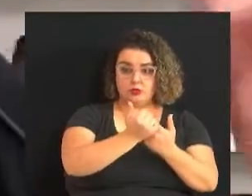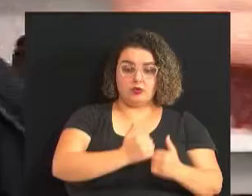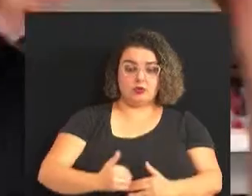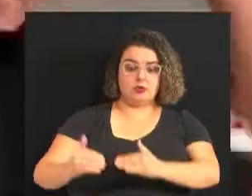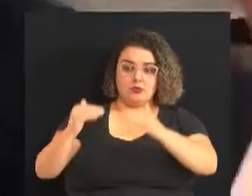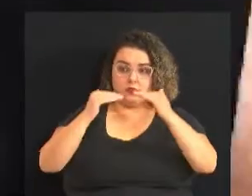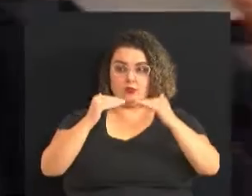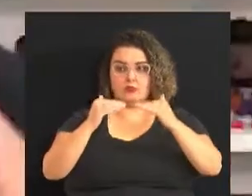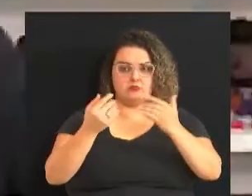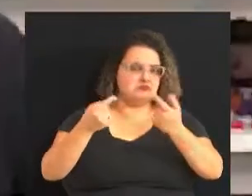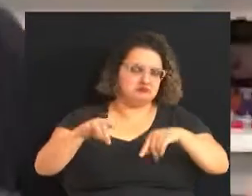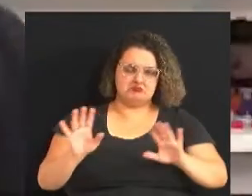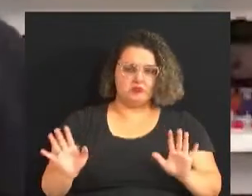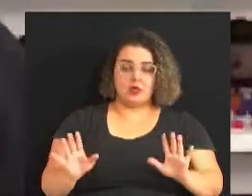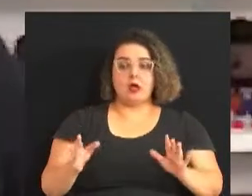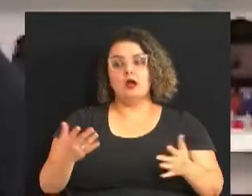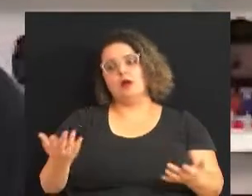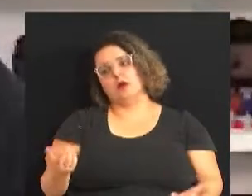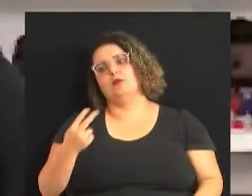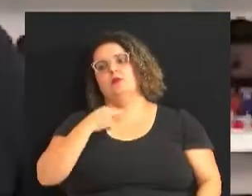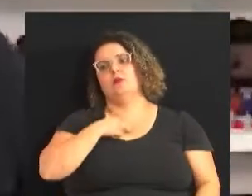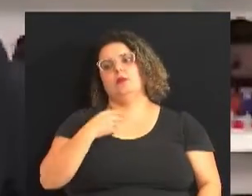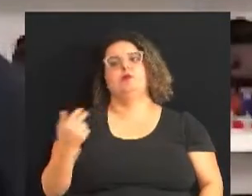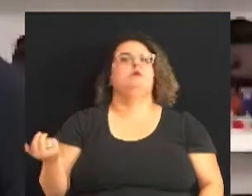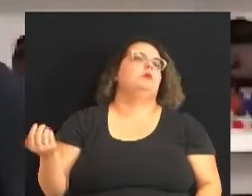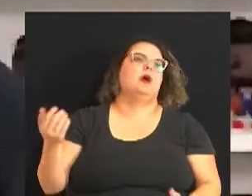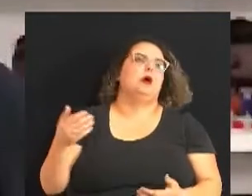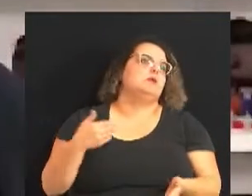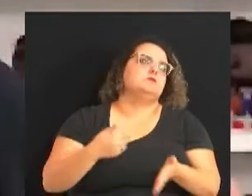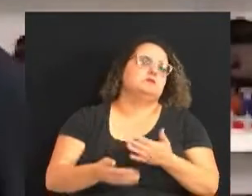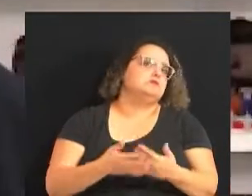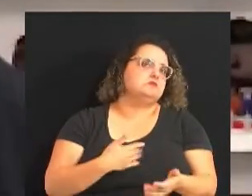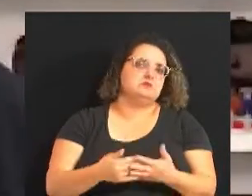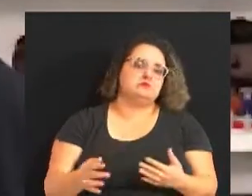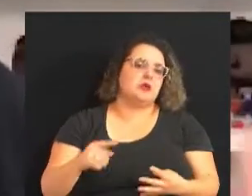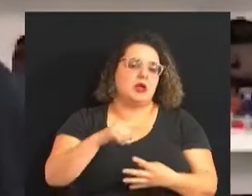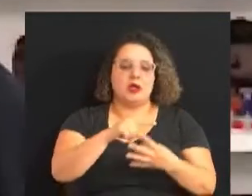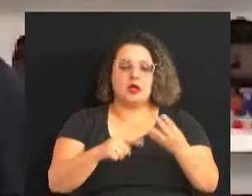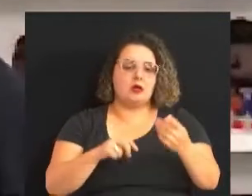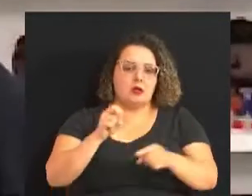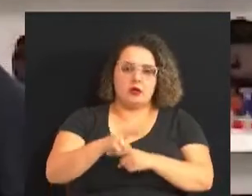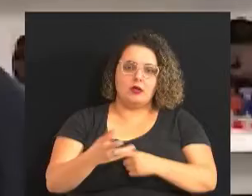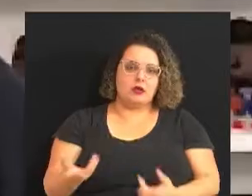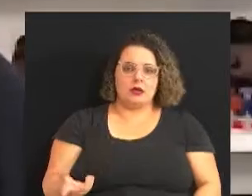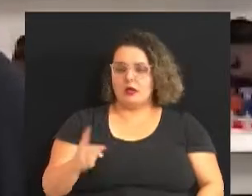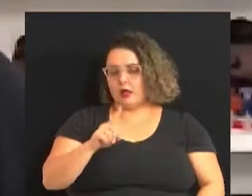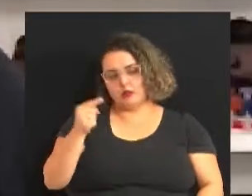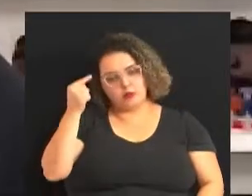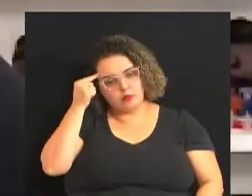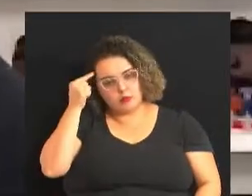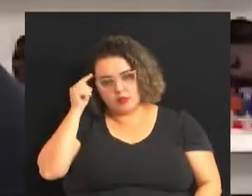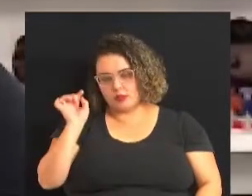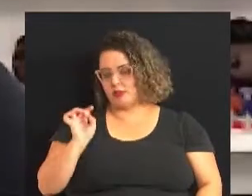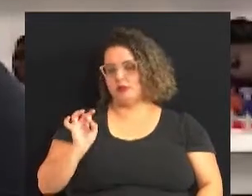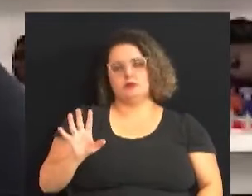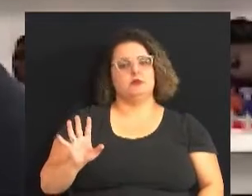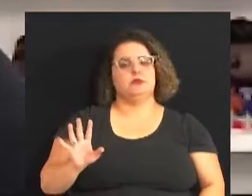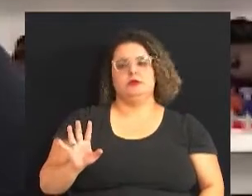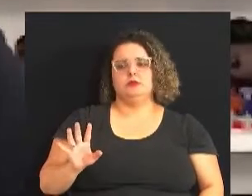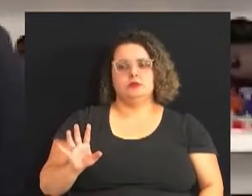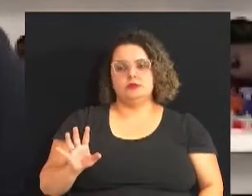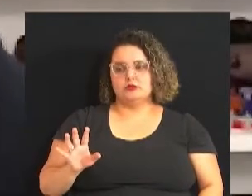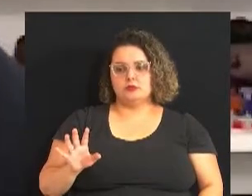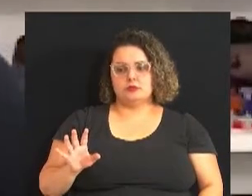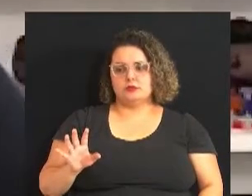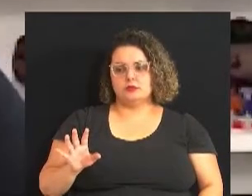vejo problema. Agora, você não pode trazer por trazer só para completar as 4 Uhum. vagas. Aí você não está pensando somente.